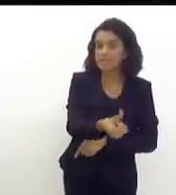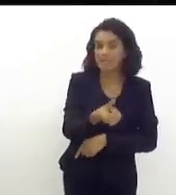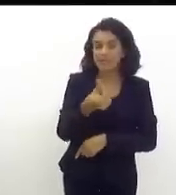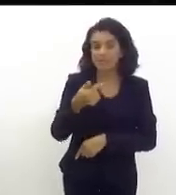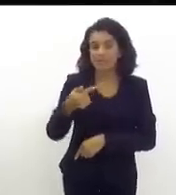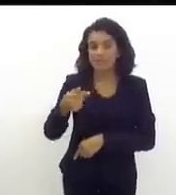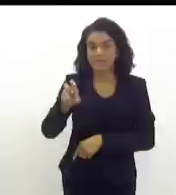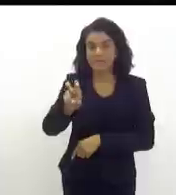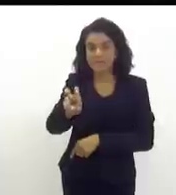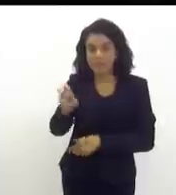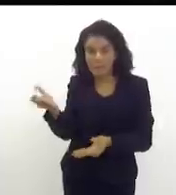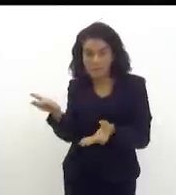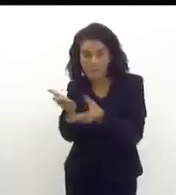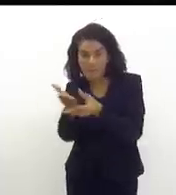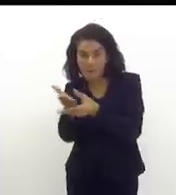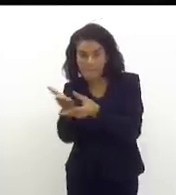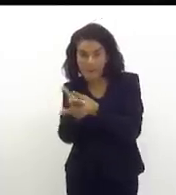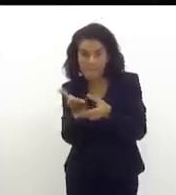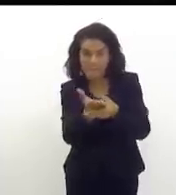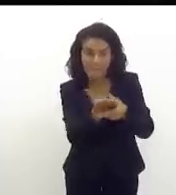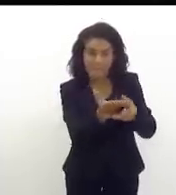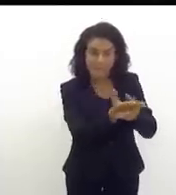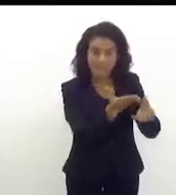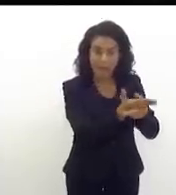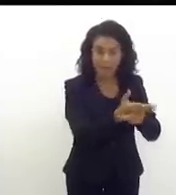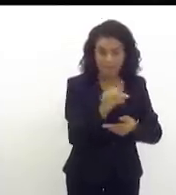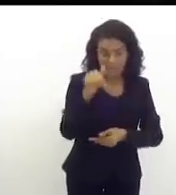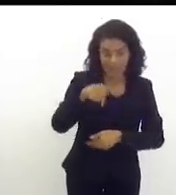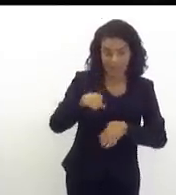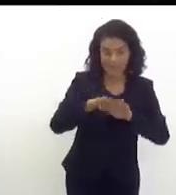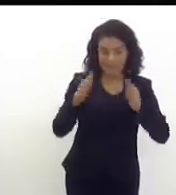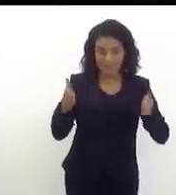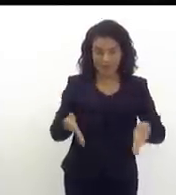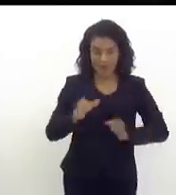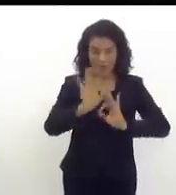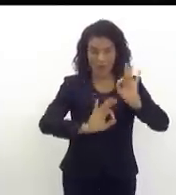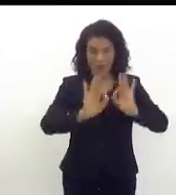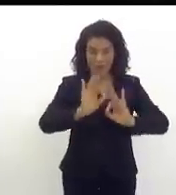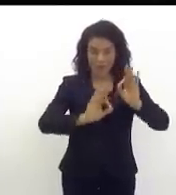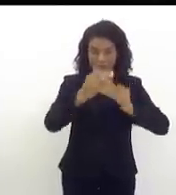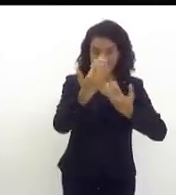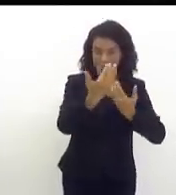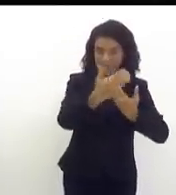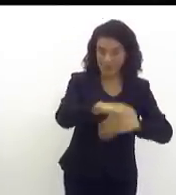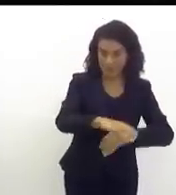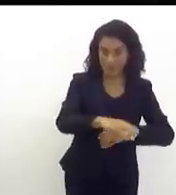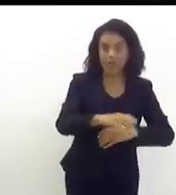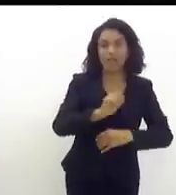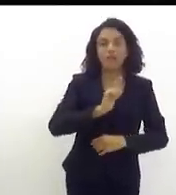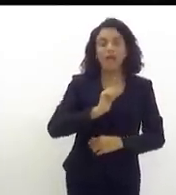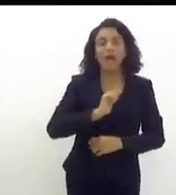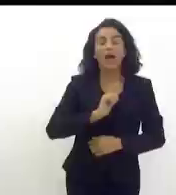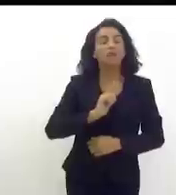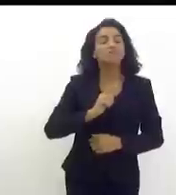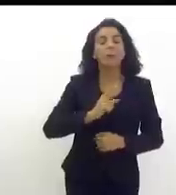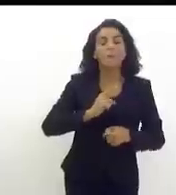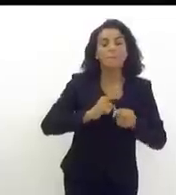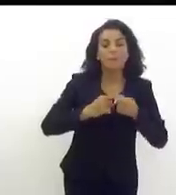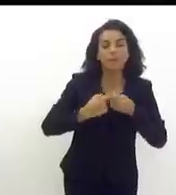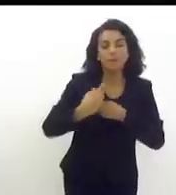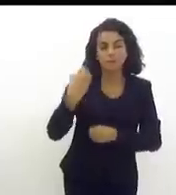675 processos essa banca hoje é instalada no município de